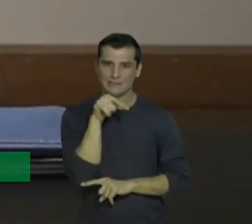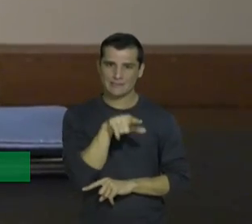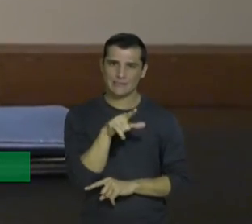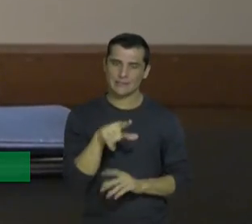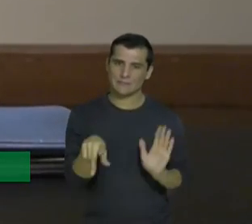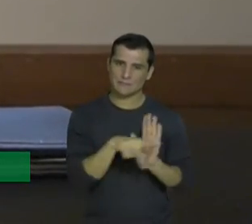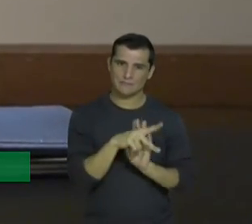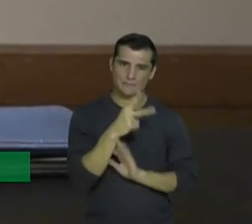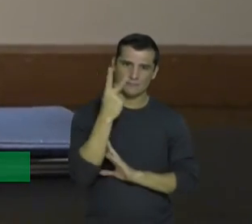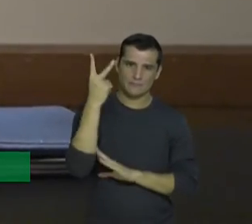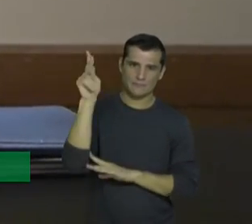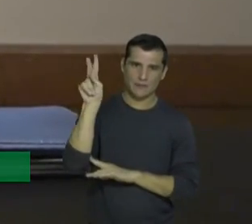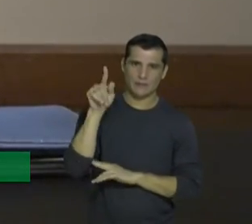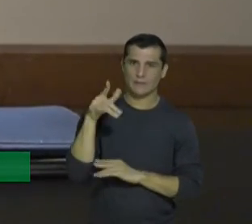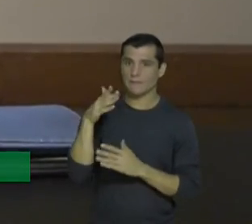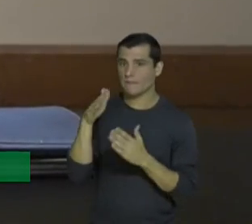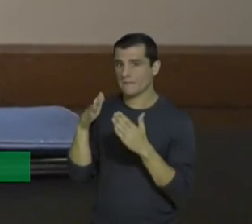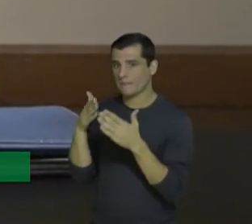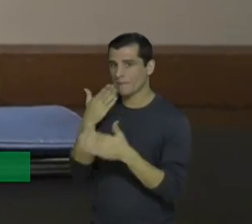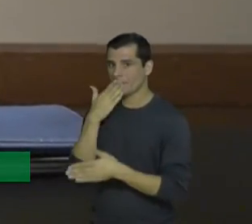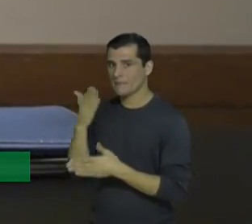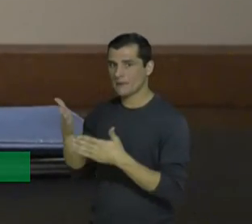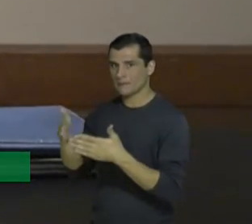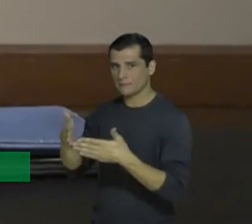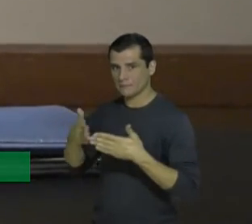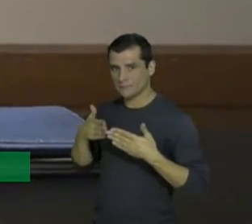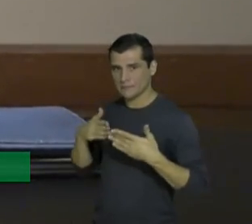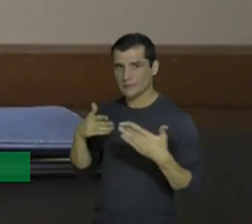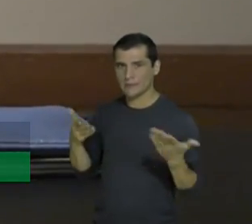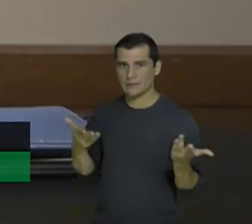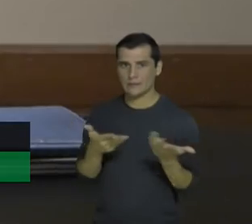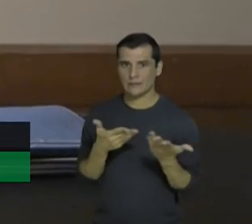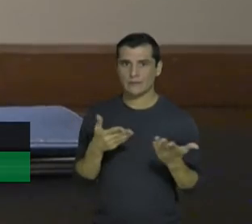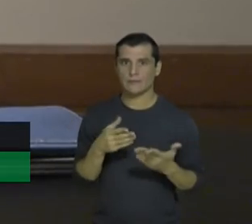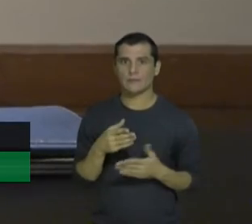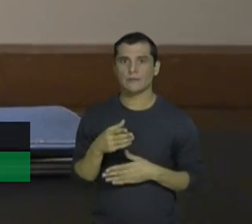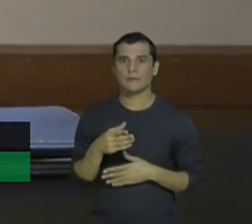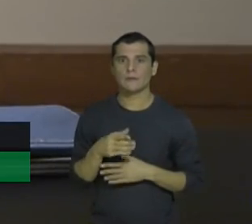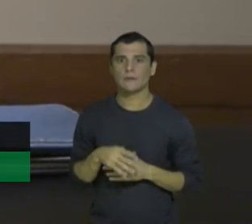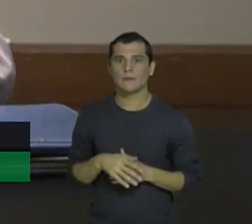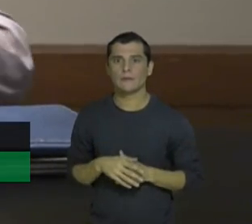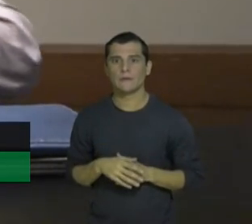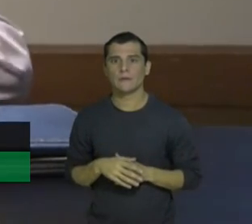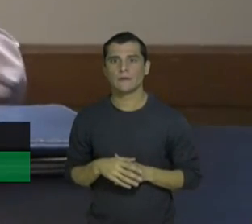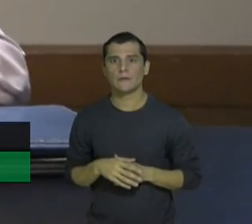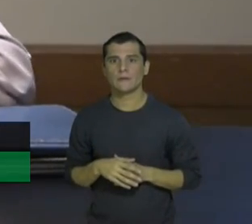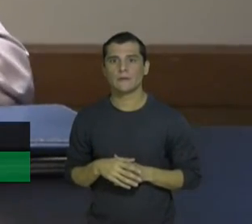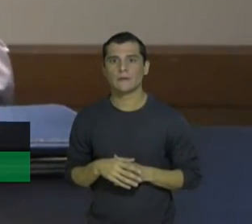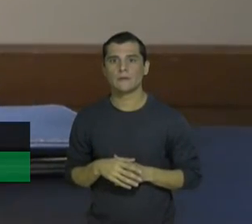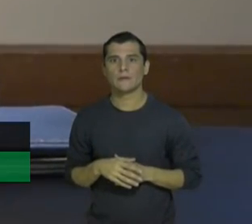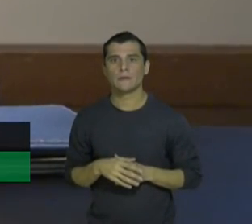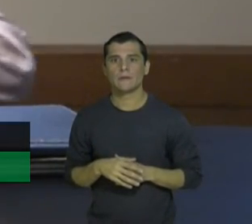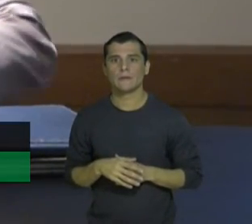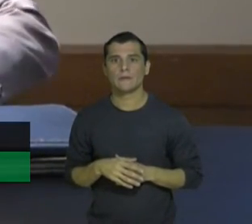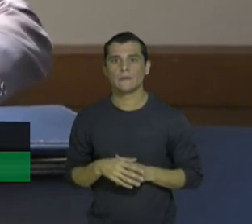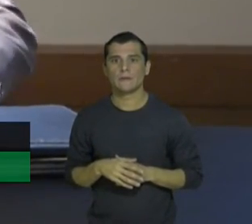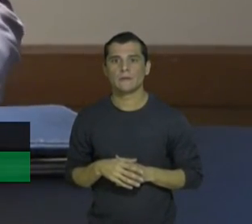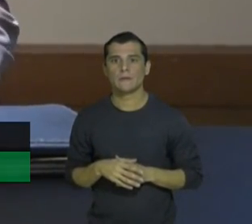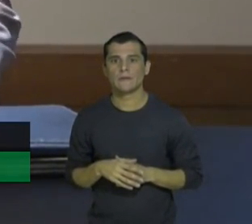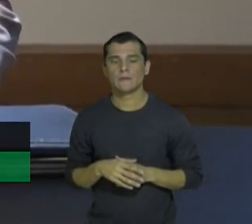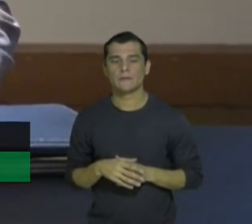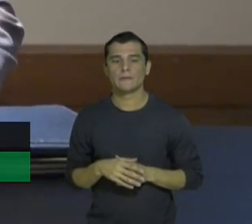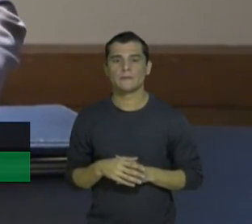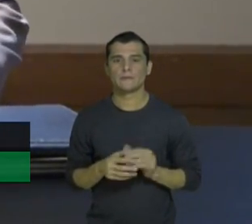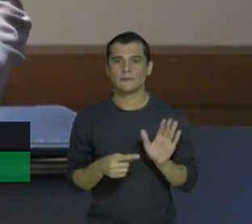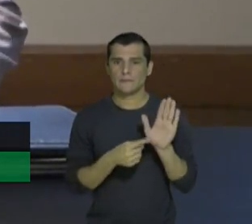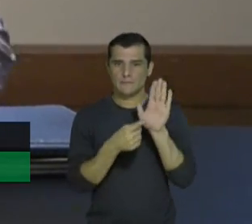licença paraa Nossa moderadora Estela e pro colega da mesa aqui eu preciso ficar de pé e me movimentar né então não há